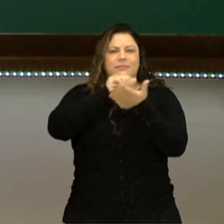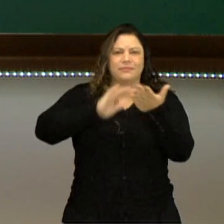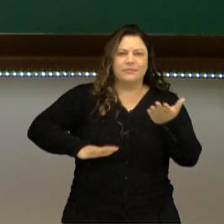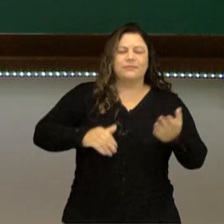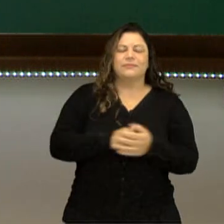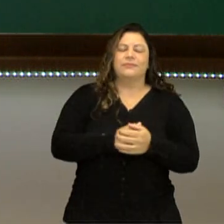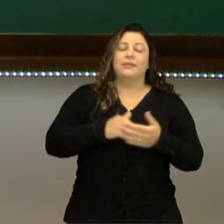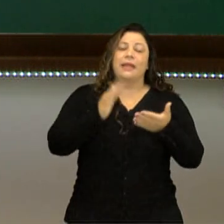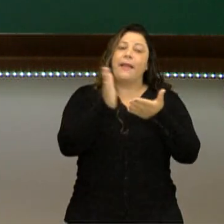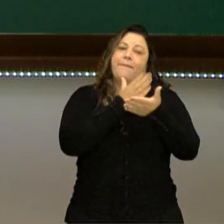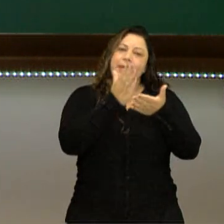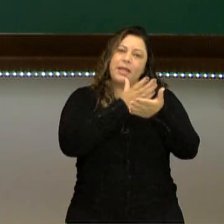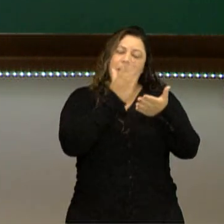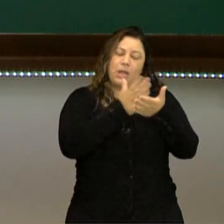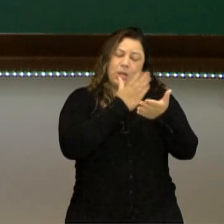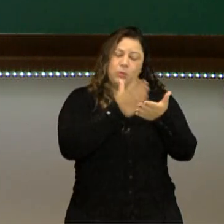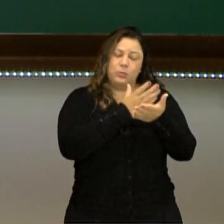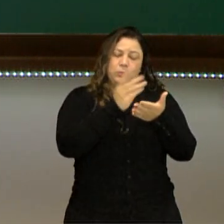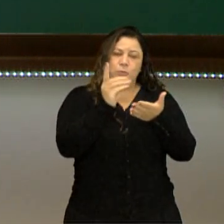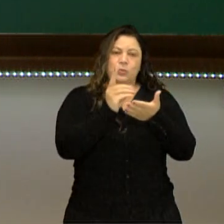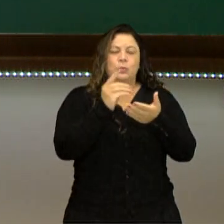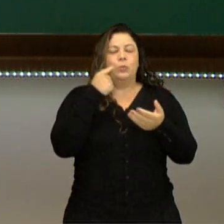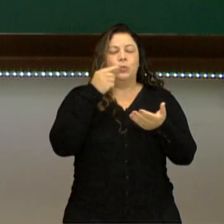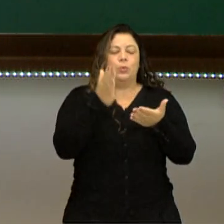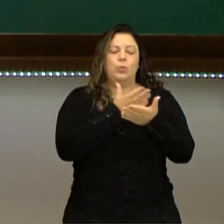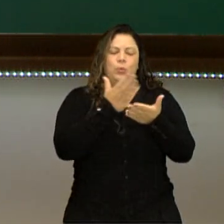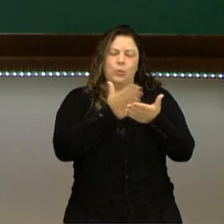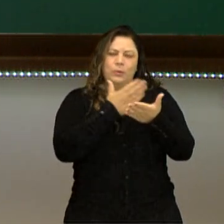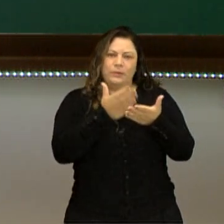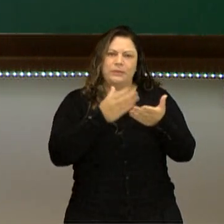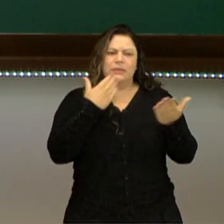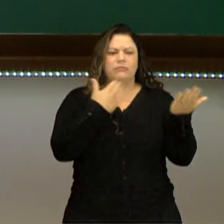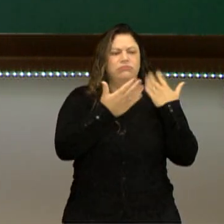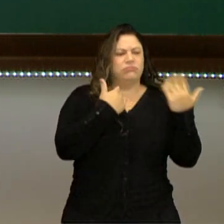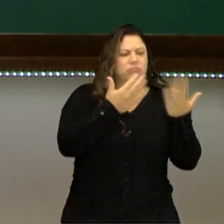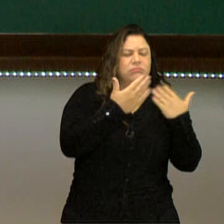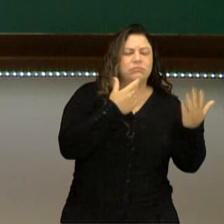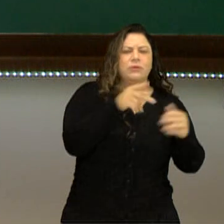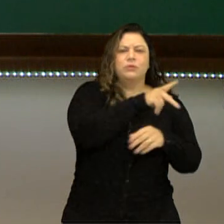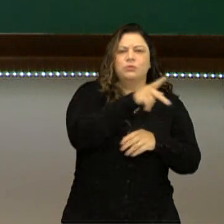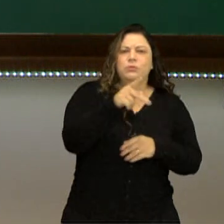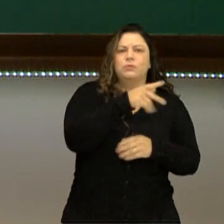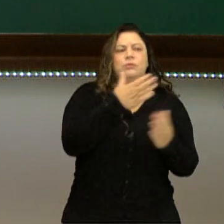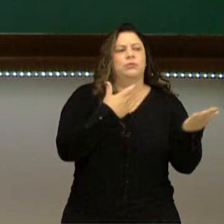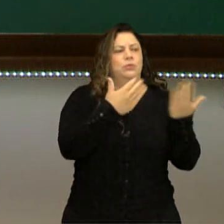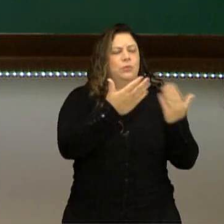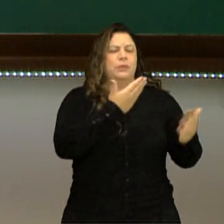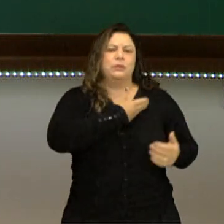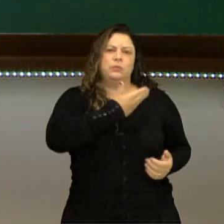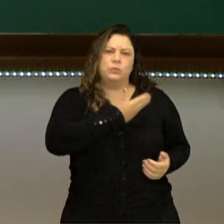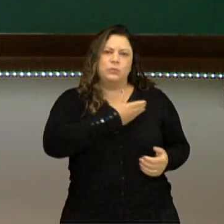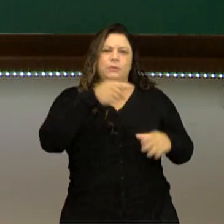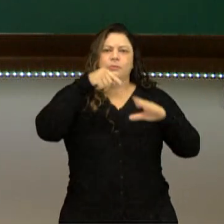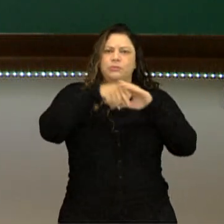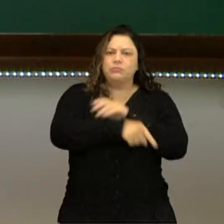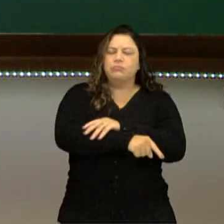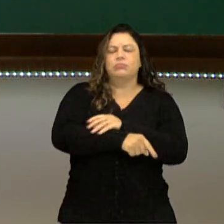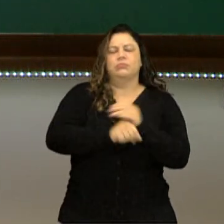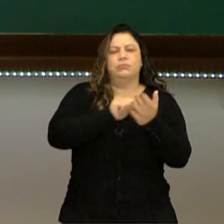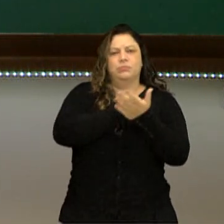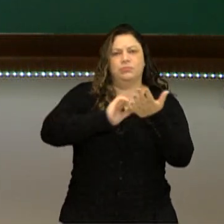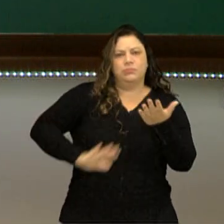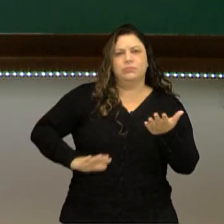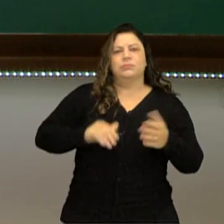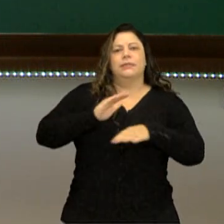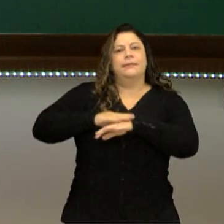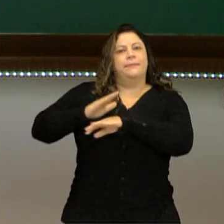livro didático de vocês, converse com o professor, converse com os colegas e façam os exercícios aprofundando cada vez mais.